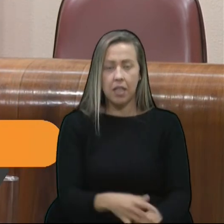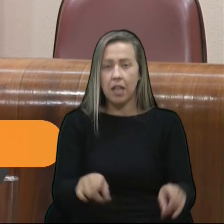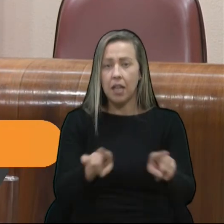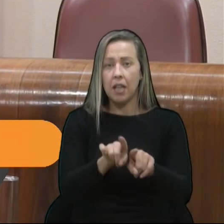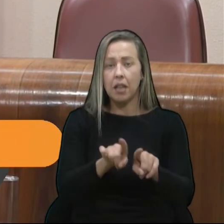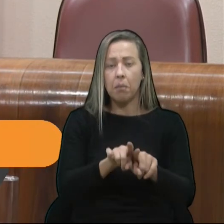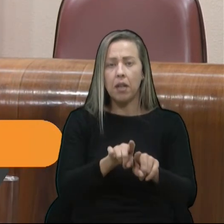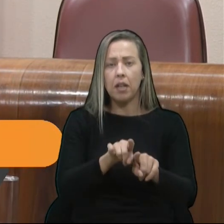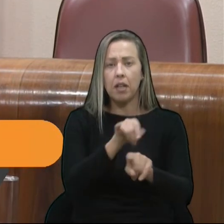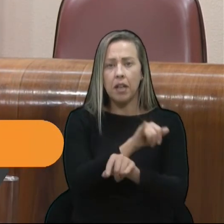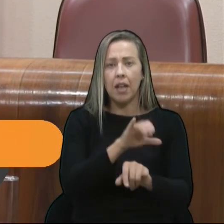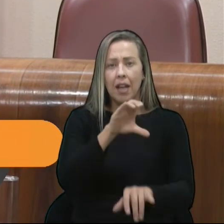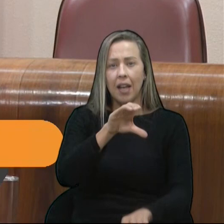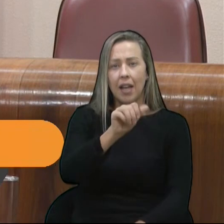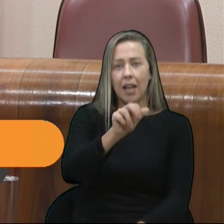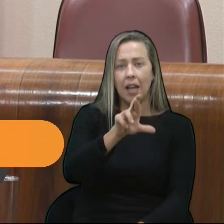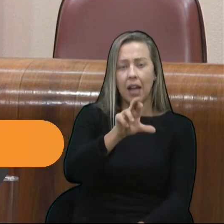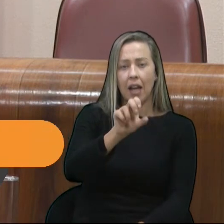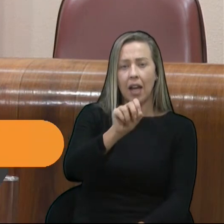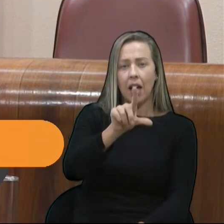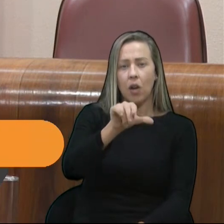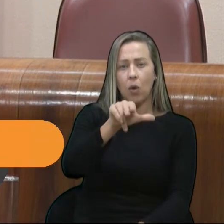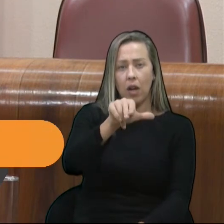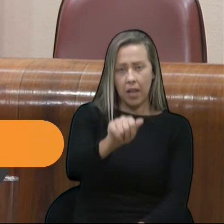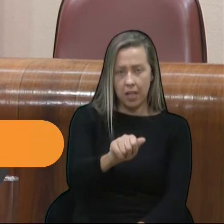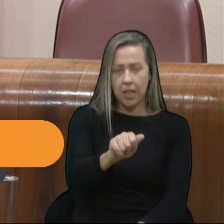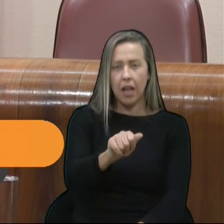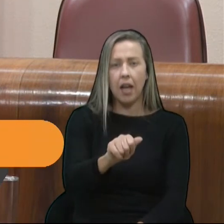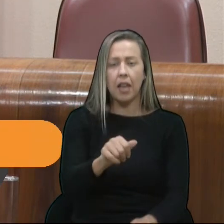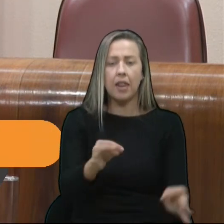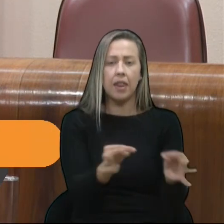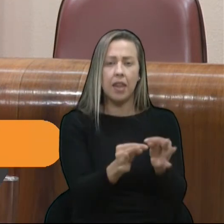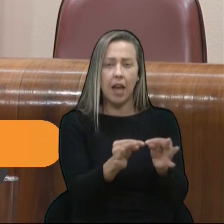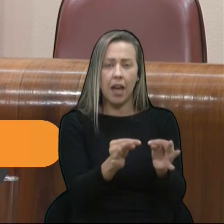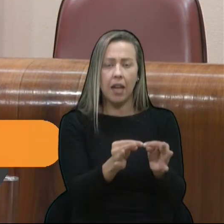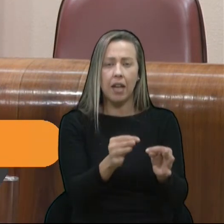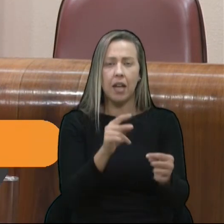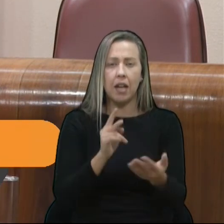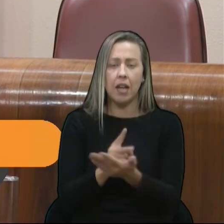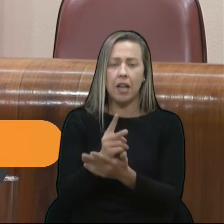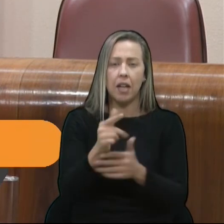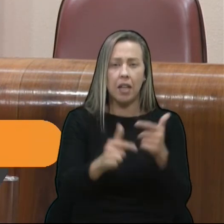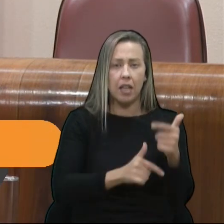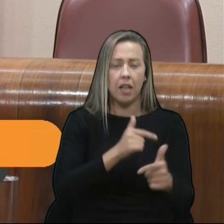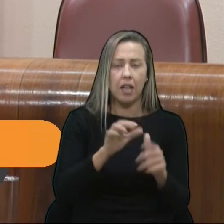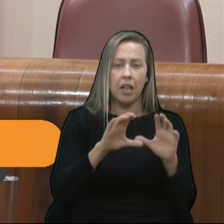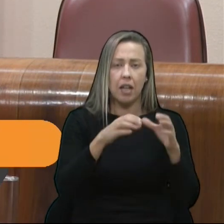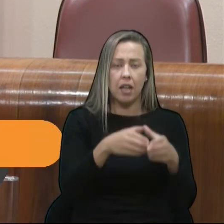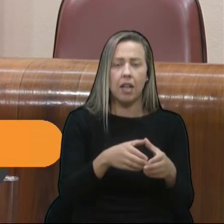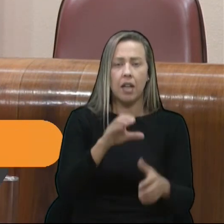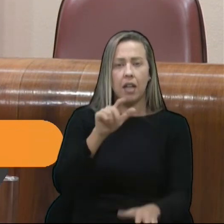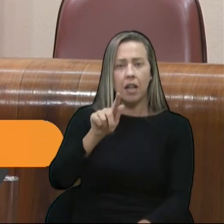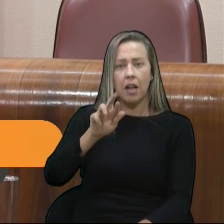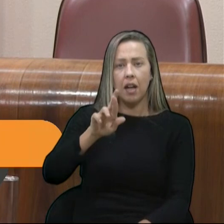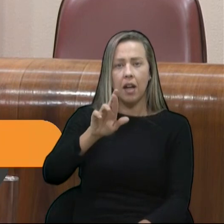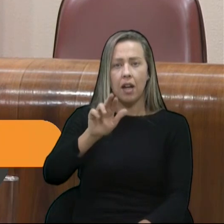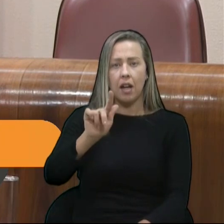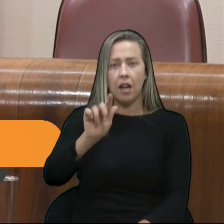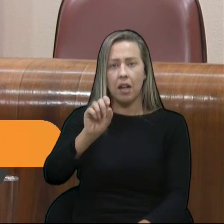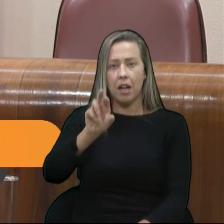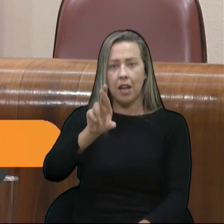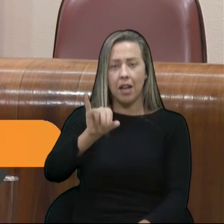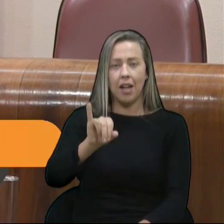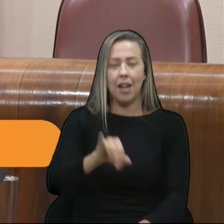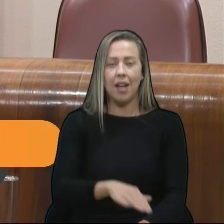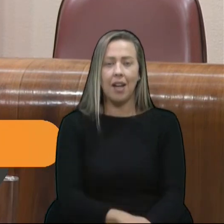a produção da Carolina Dallagnol. Na técnica, esteve com a gente, equipe técnica, Gregory Castro, no corte,